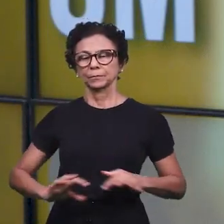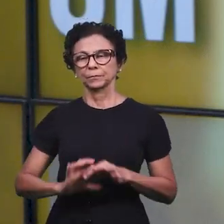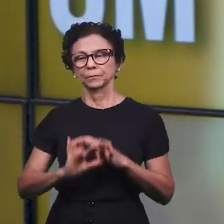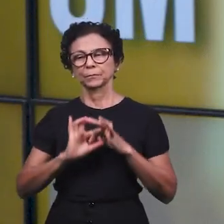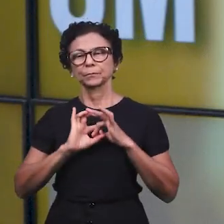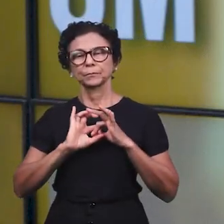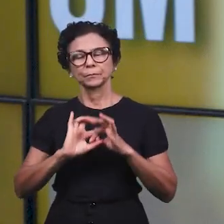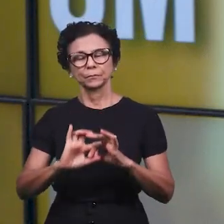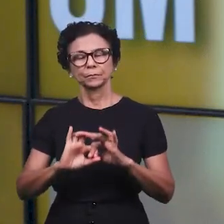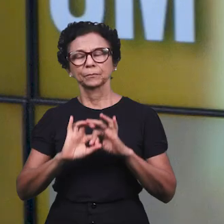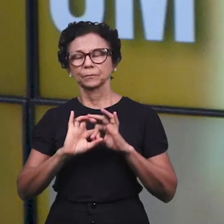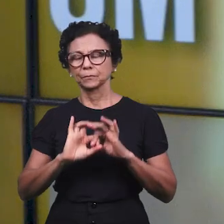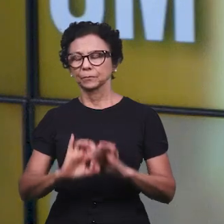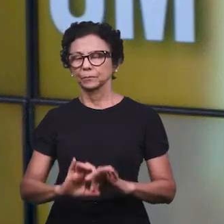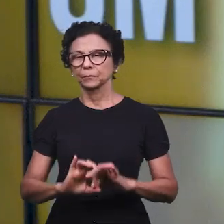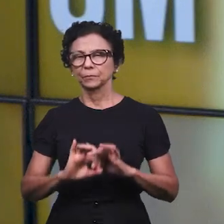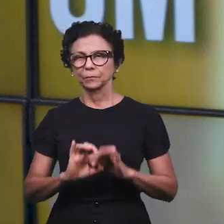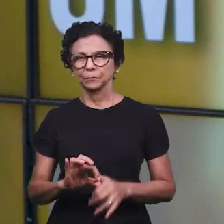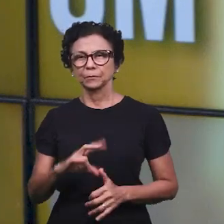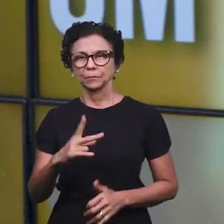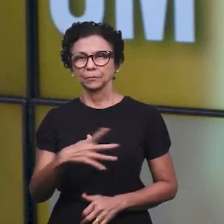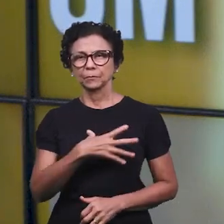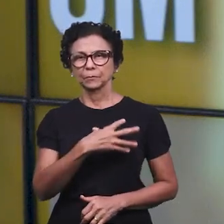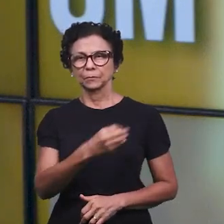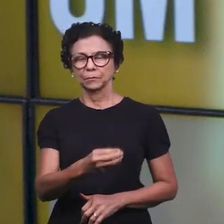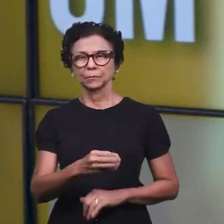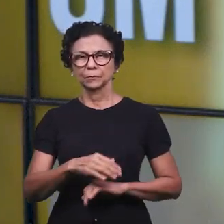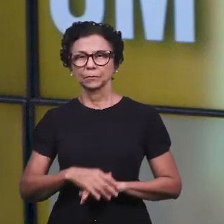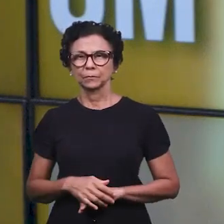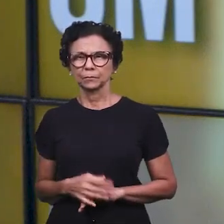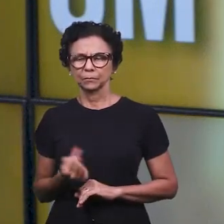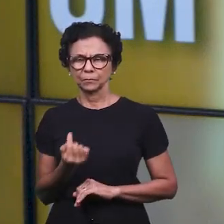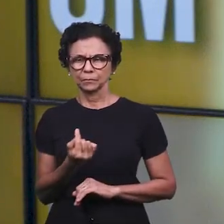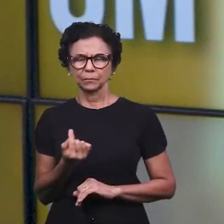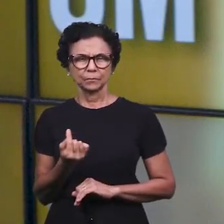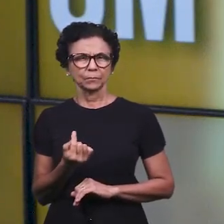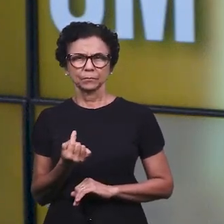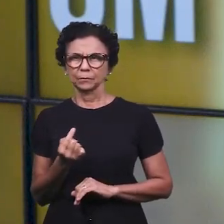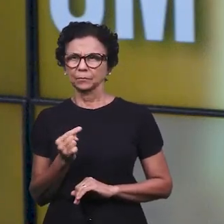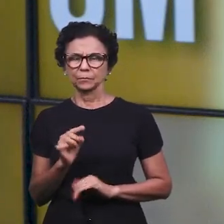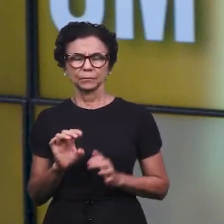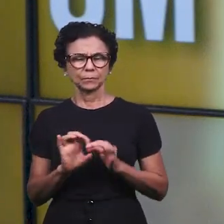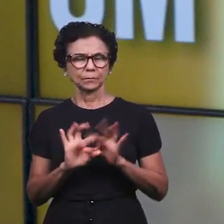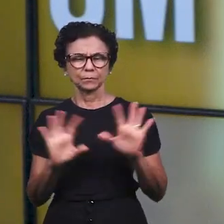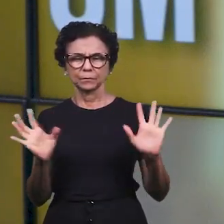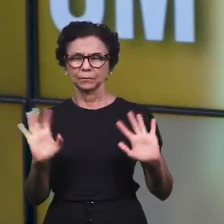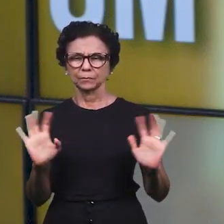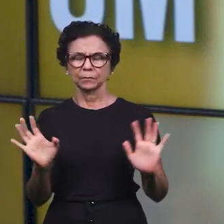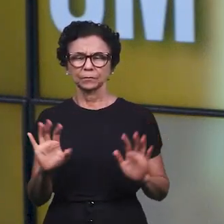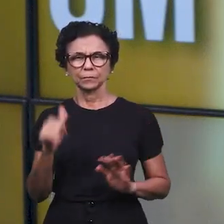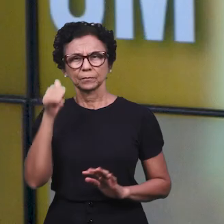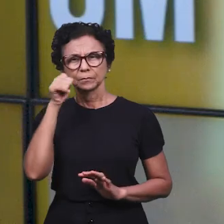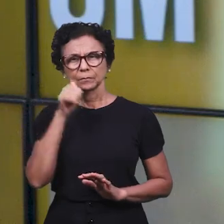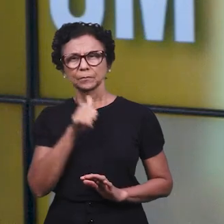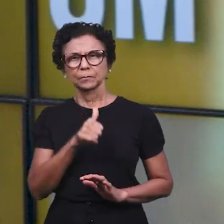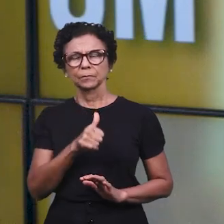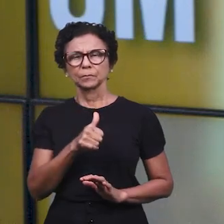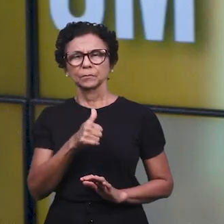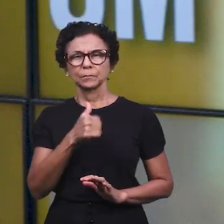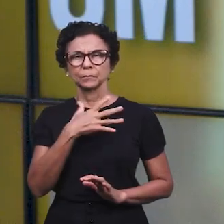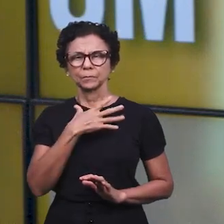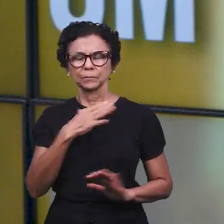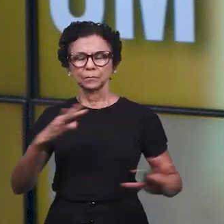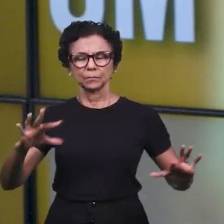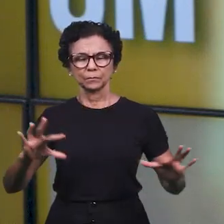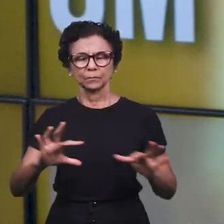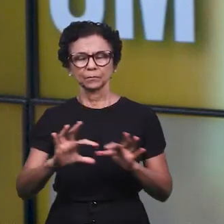união. Não isole o seu filho. Não isole a sua filha. Una-os ao redor